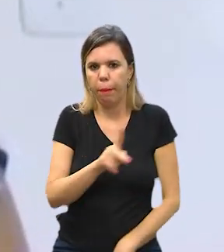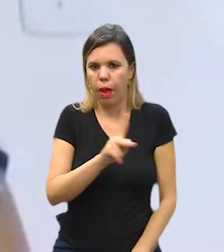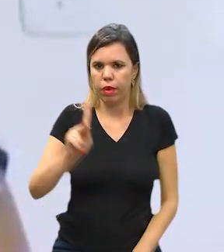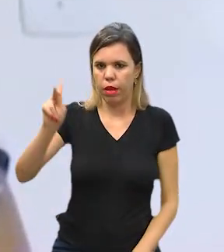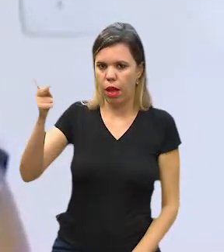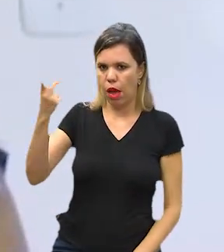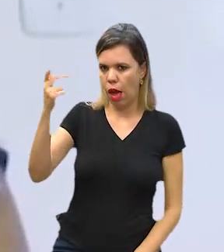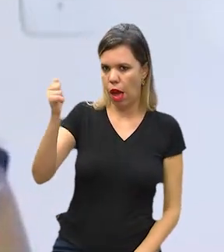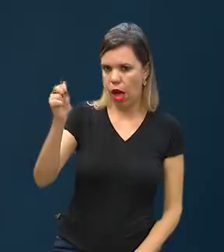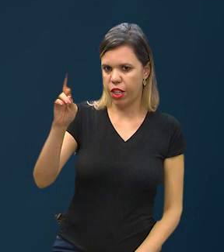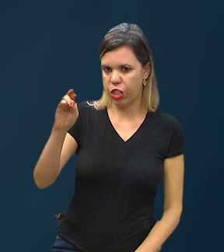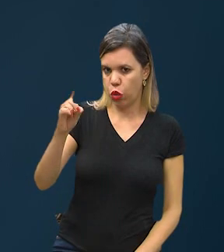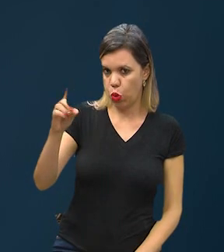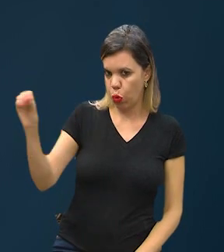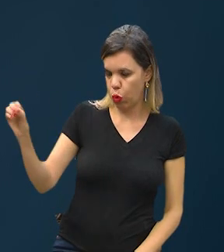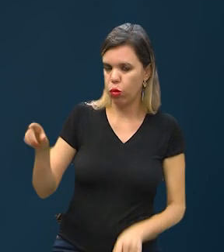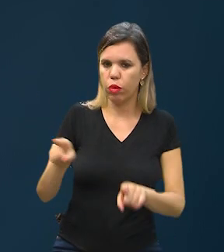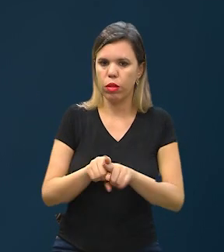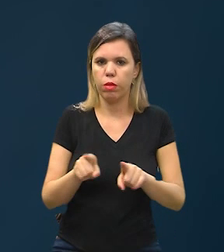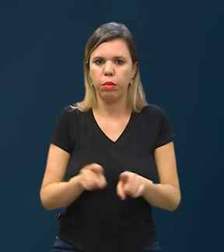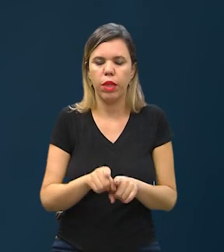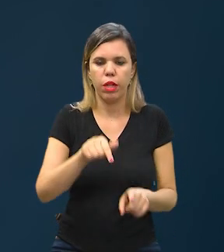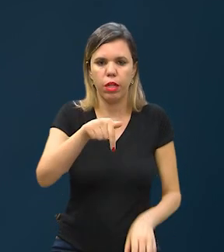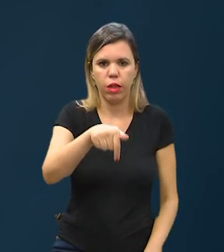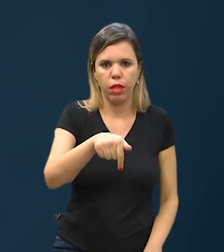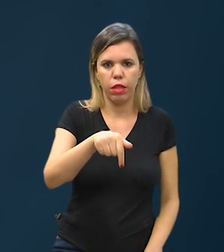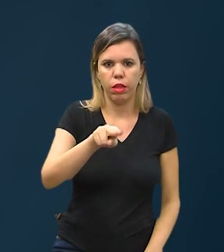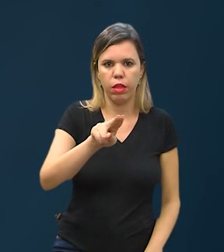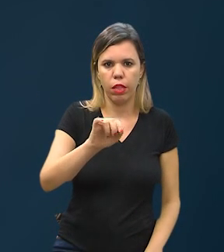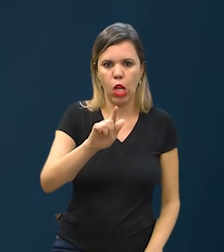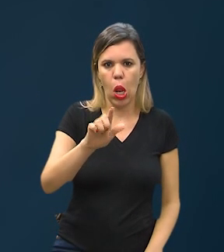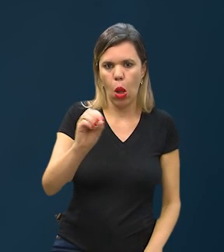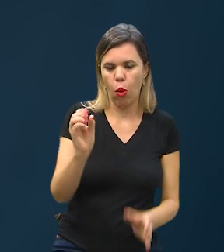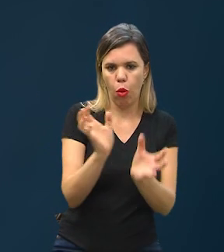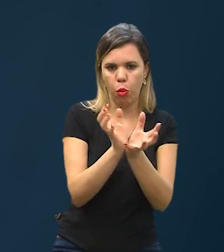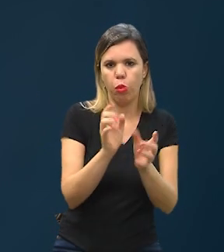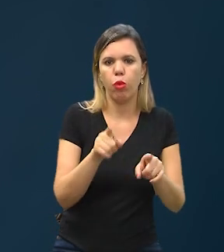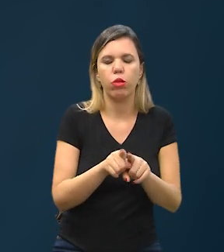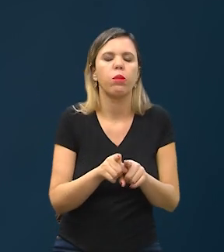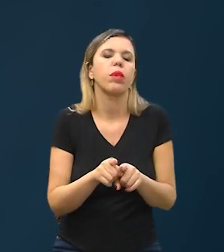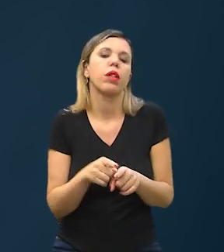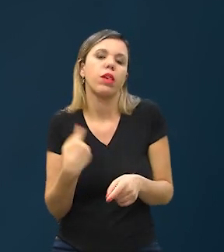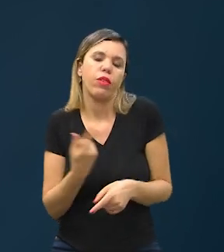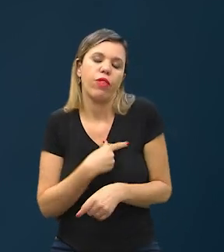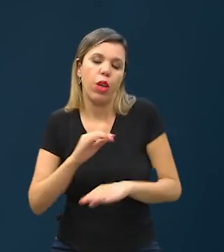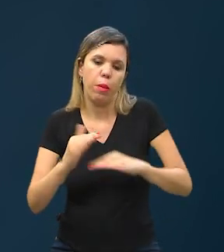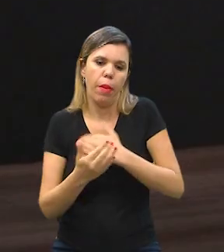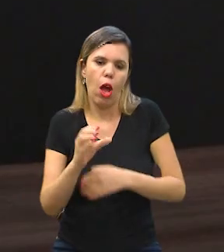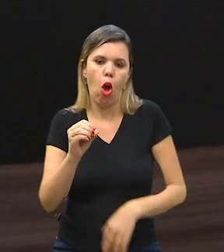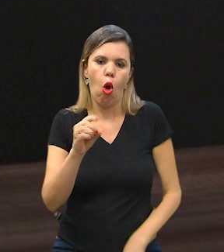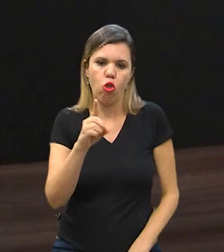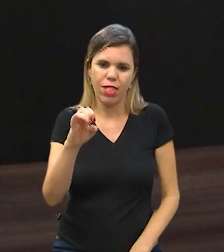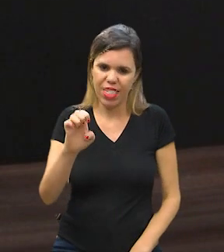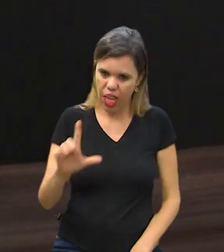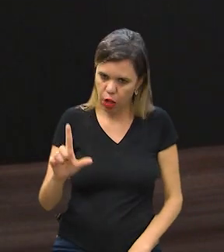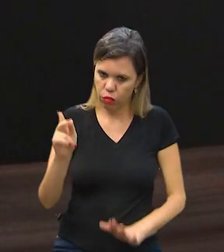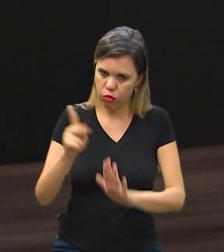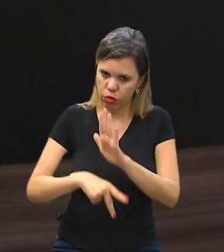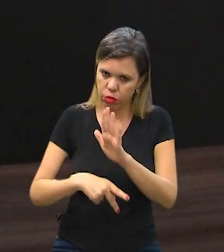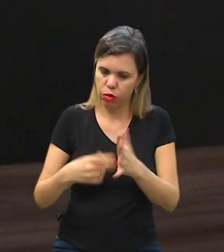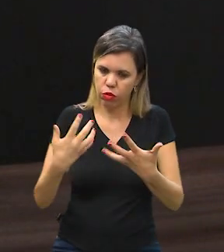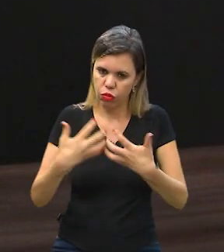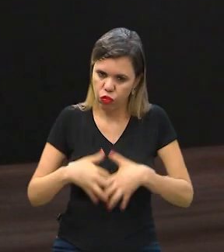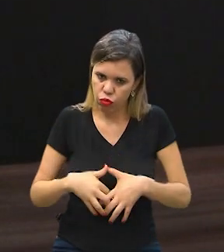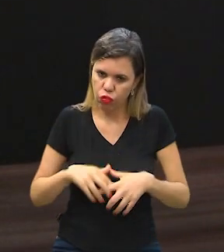com o Instituto Padre Haroldo e o Quilombo Urbano, que fica lá, a sua sede é lá no Parque Osiel, do Quilombo Urbano, e a gente pensou